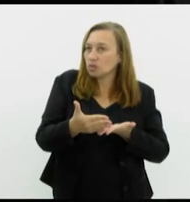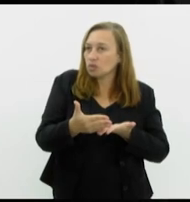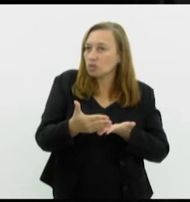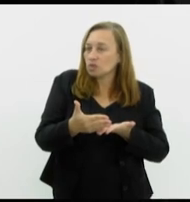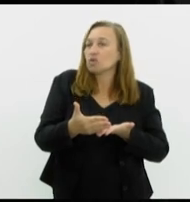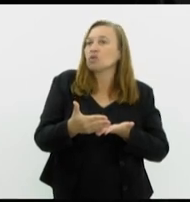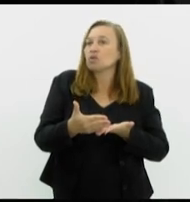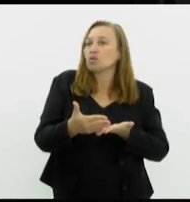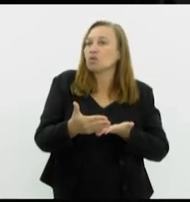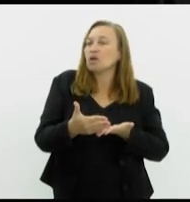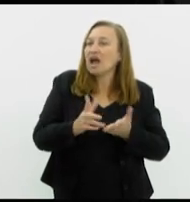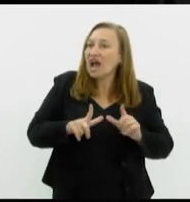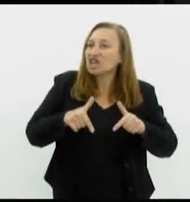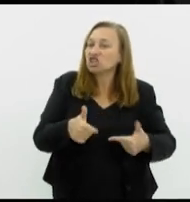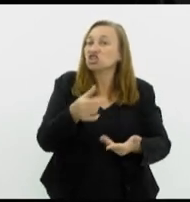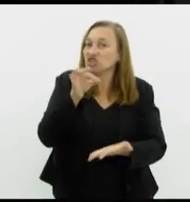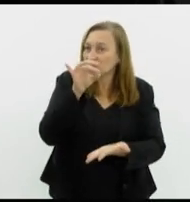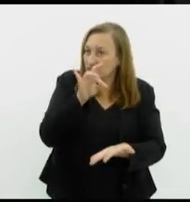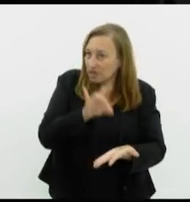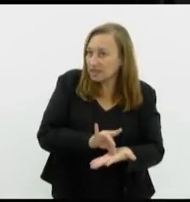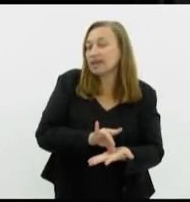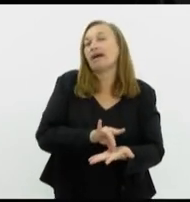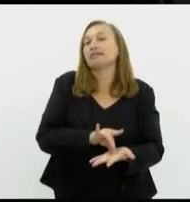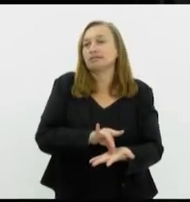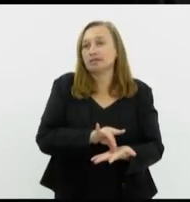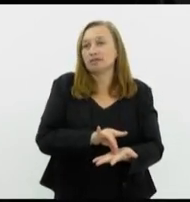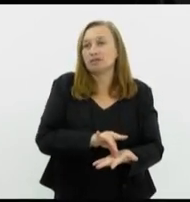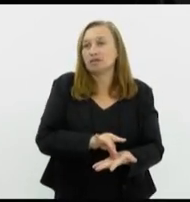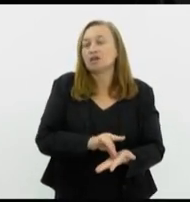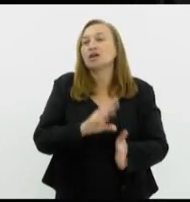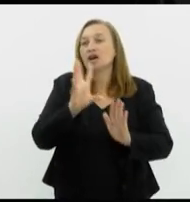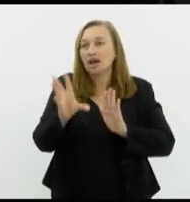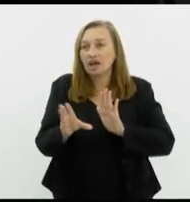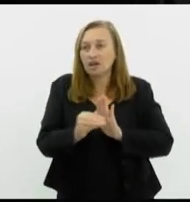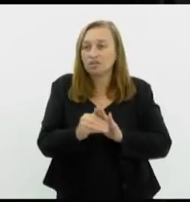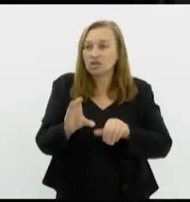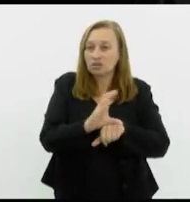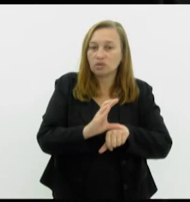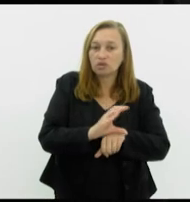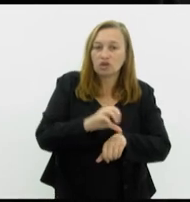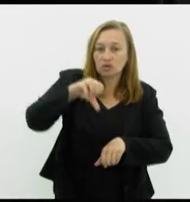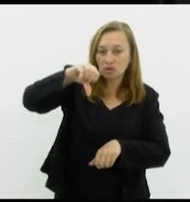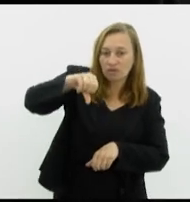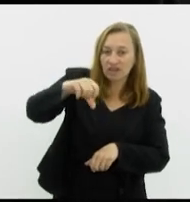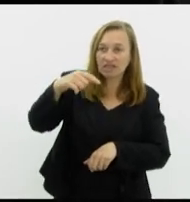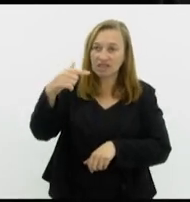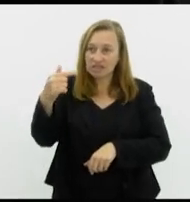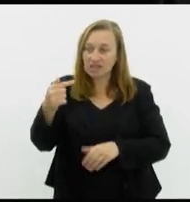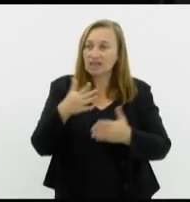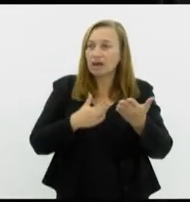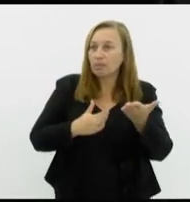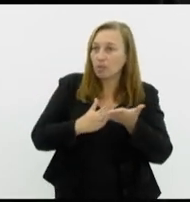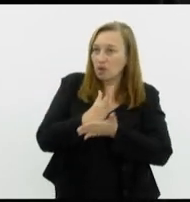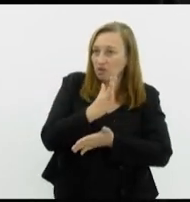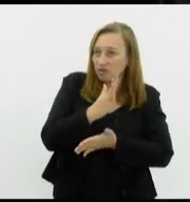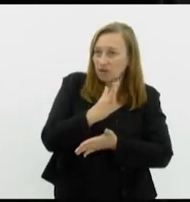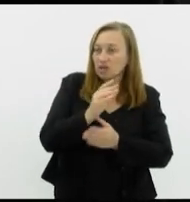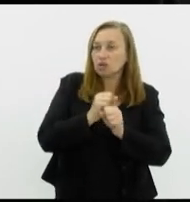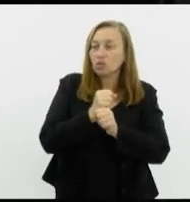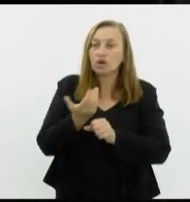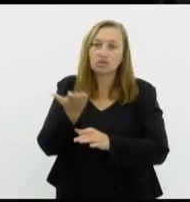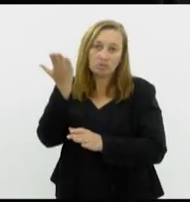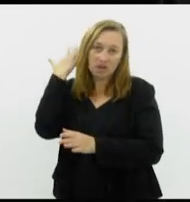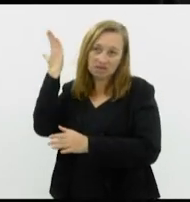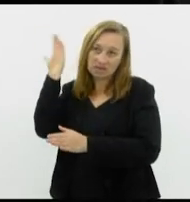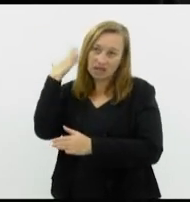valer de verdade aqui a partir da emenda constitucional número 97, aprovada no ano